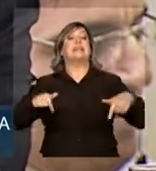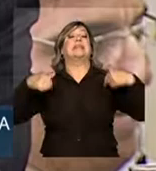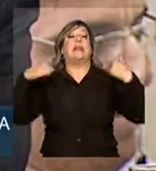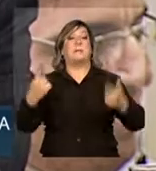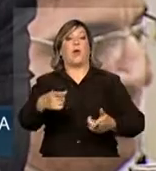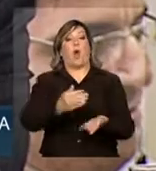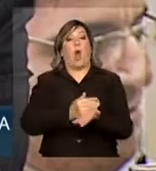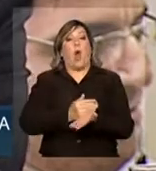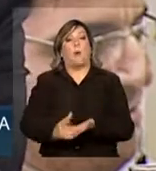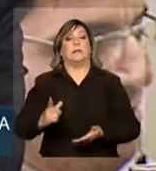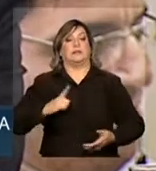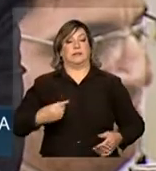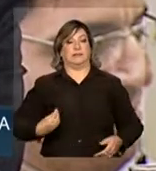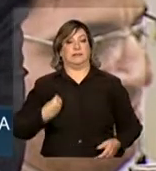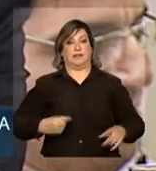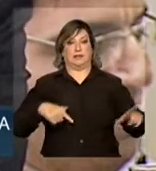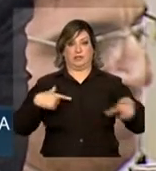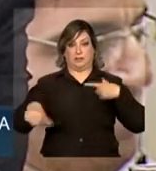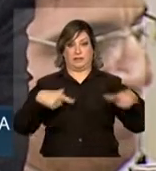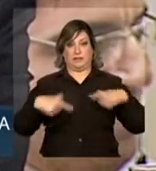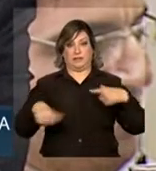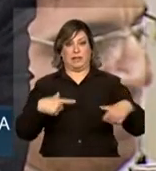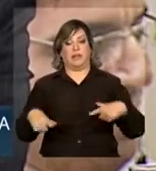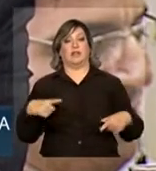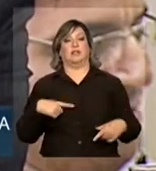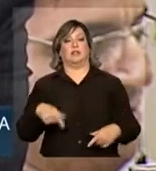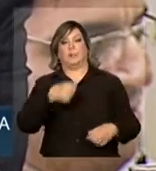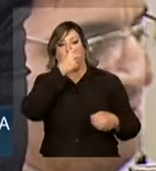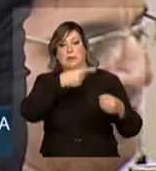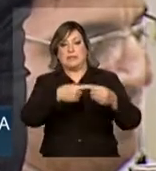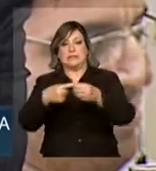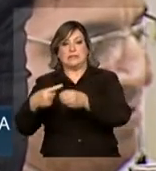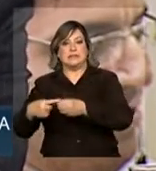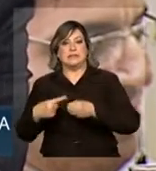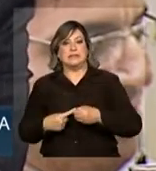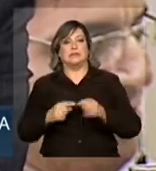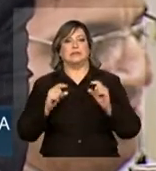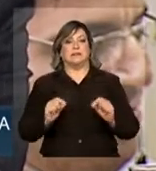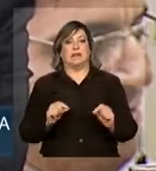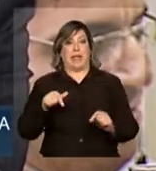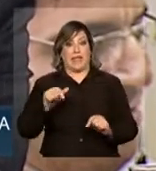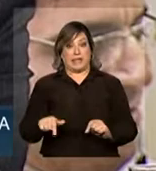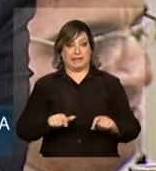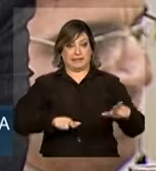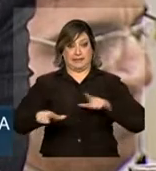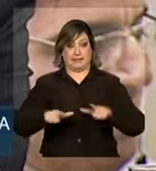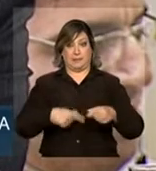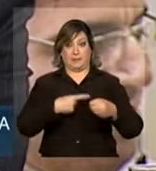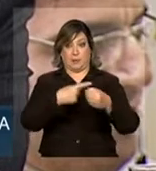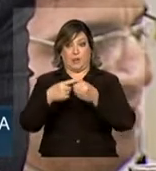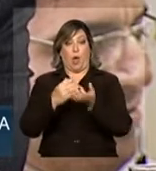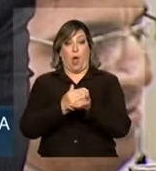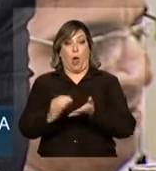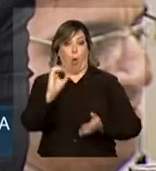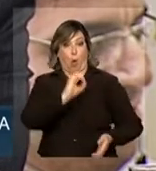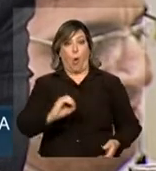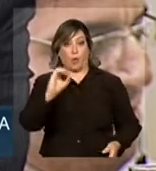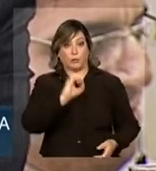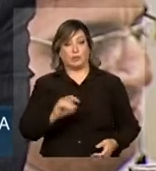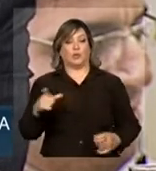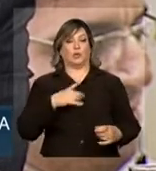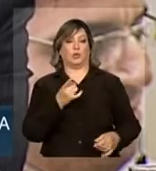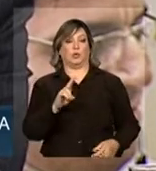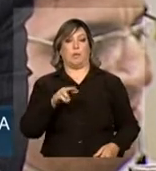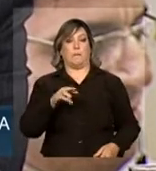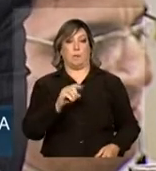as suas atividades nos municípios a atividade nos municípios eles passam a partir de outubro como foi dito pelo Dr mozar